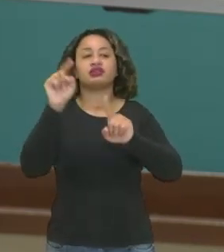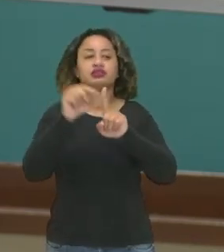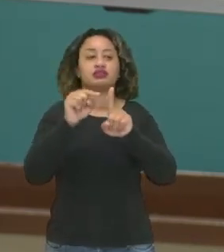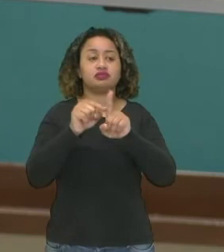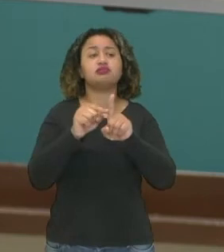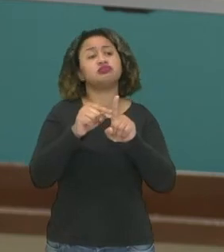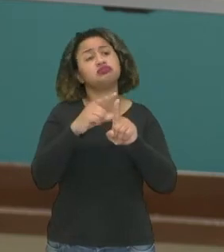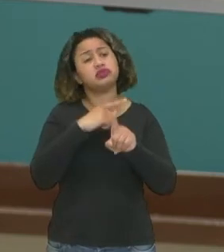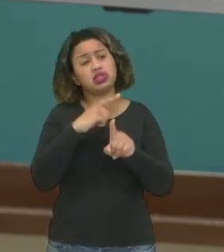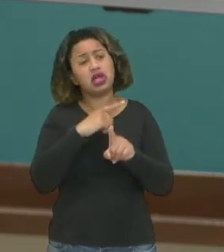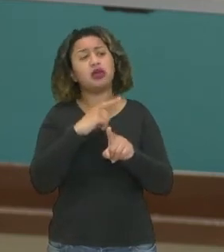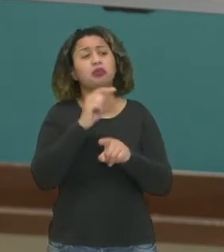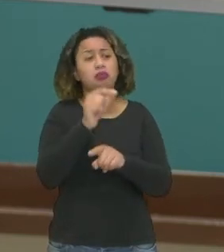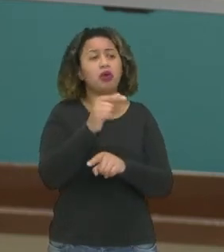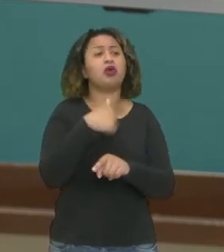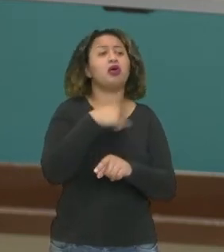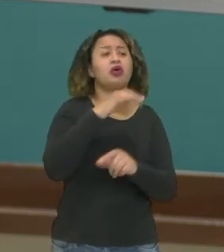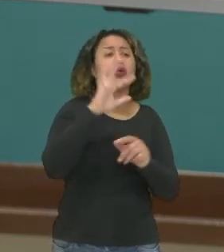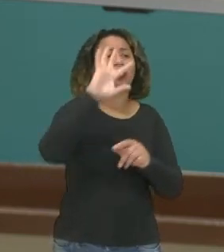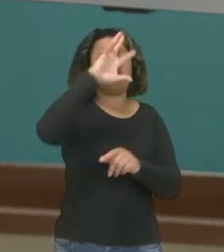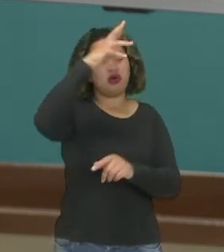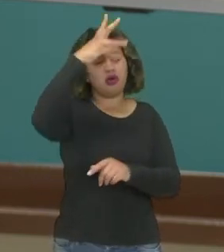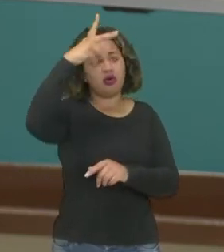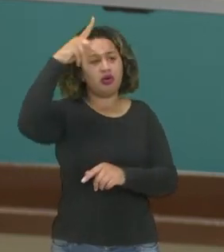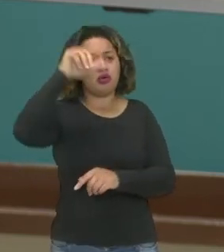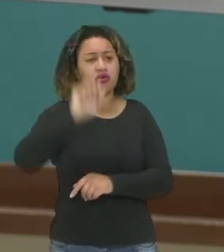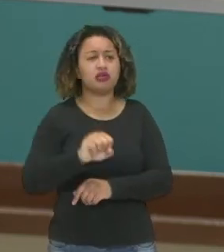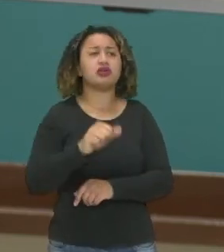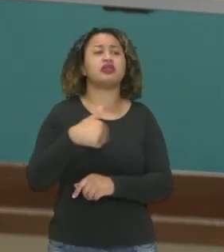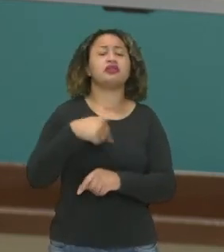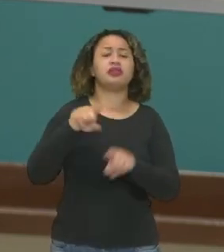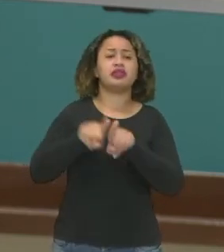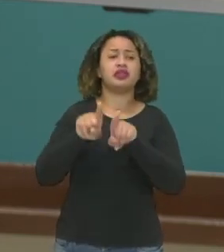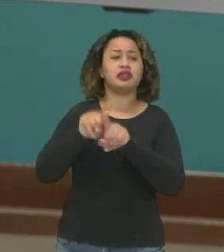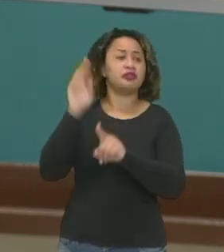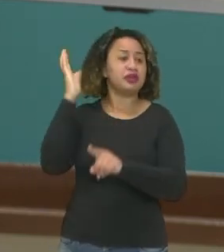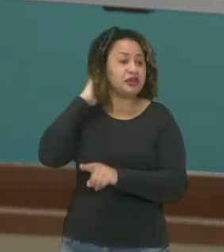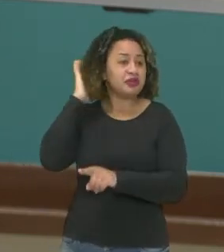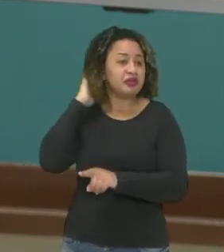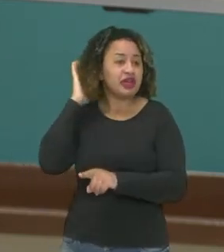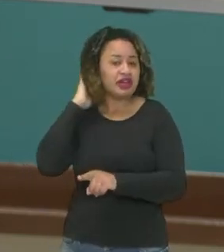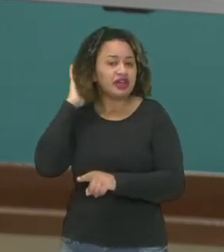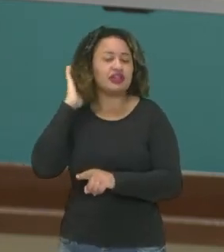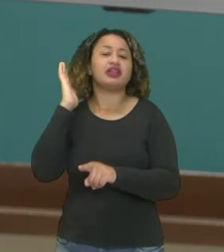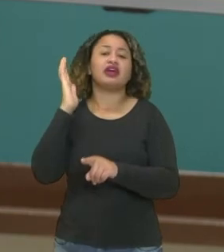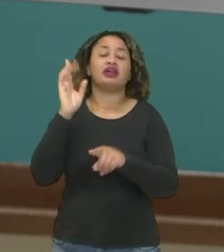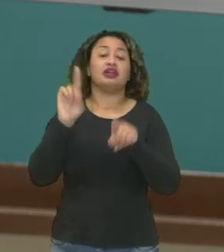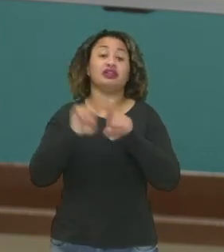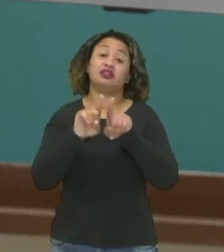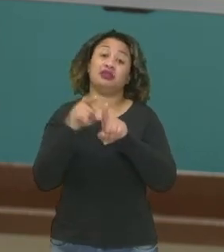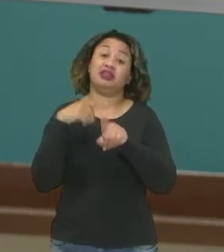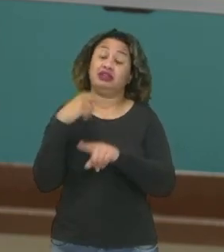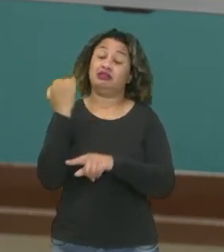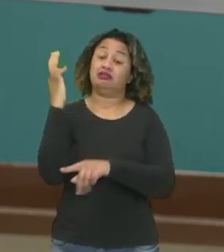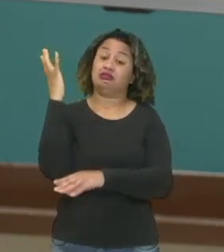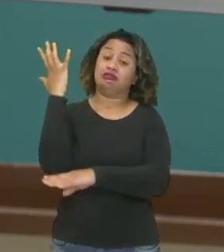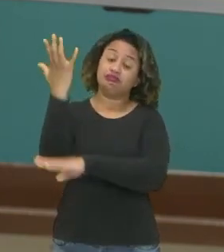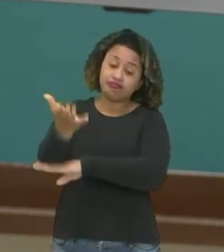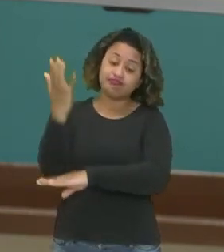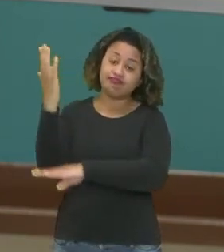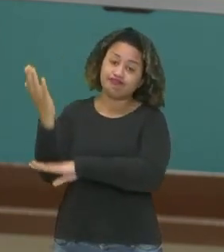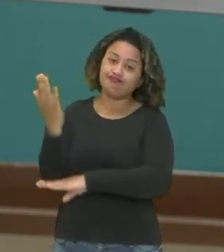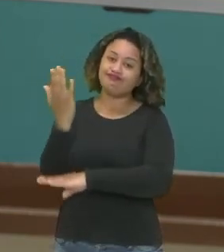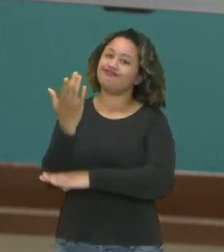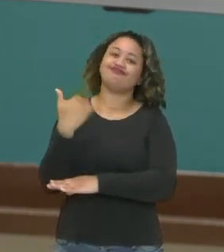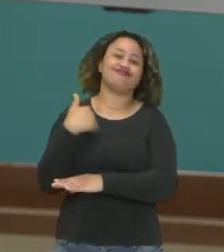mas tem lá no Mato Grosso, ó, no Pará é bastante, né? Aqui está envolvendo, inclusive, alguns desmatamentos que também são